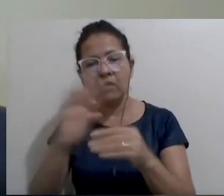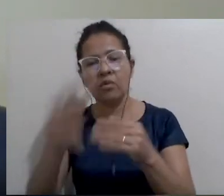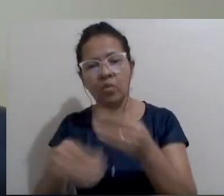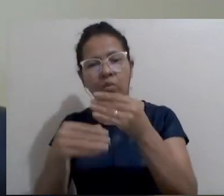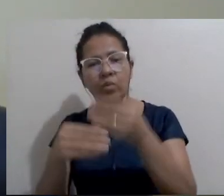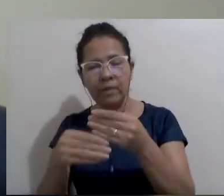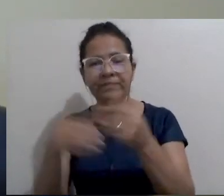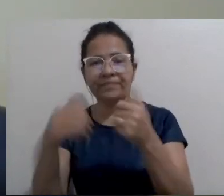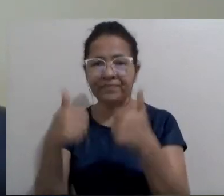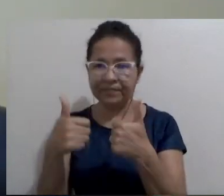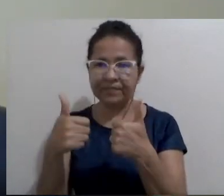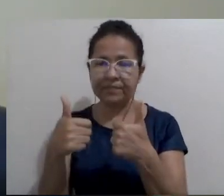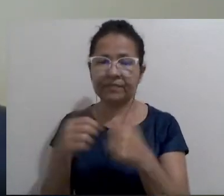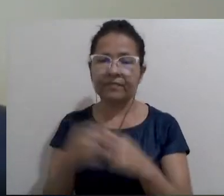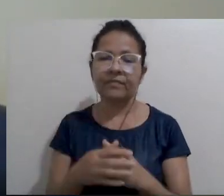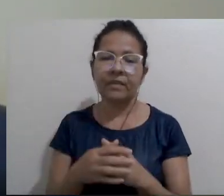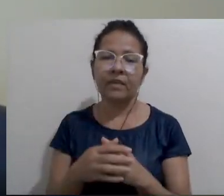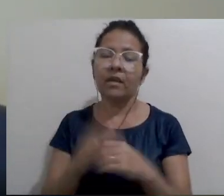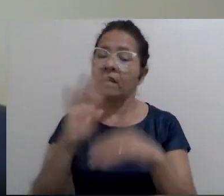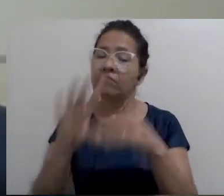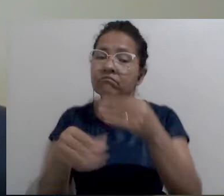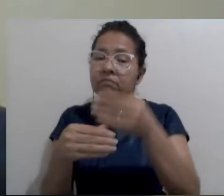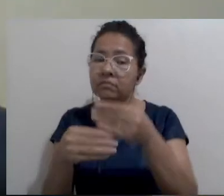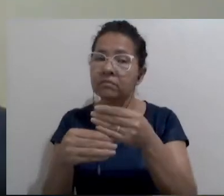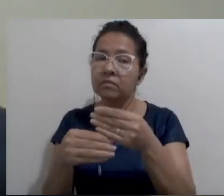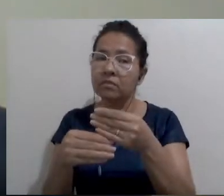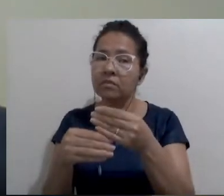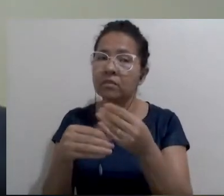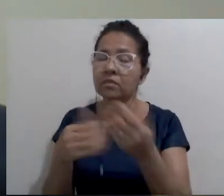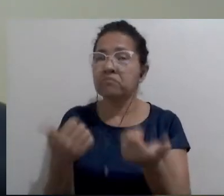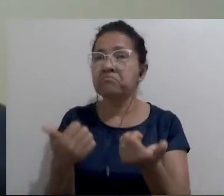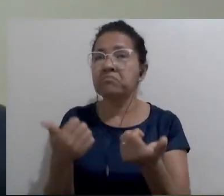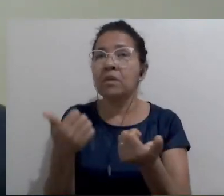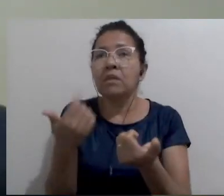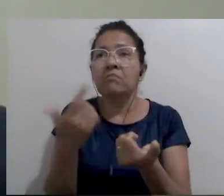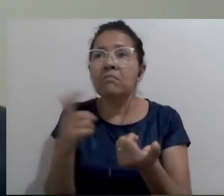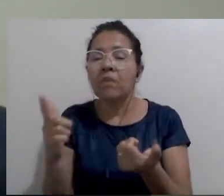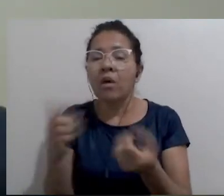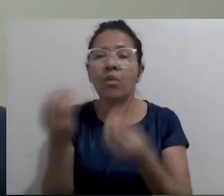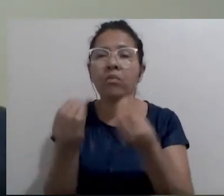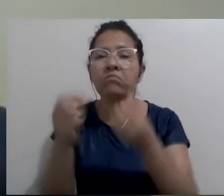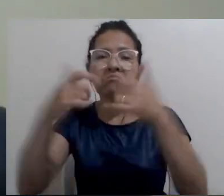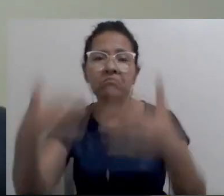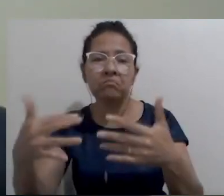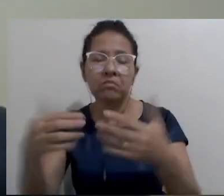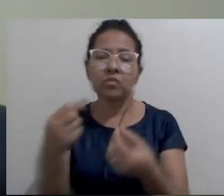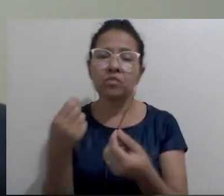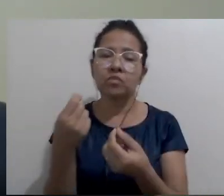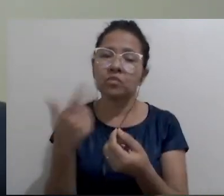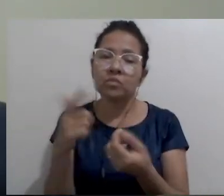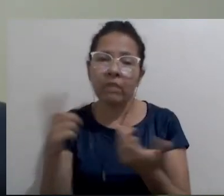destes compostos de coordenação, tá bem? E aí, os compostos que ela não consegue explicar. E aí a gente vai ver um pouco das abordagens, tá,